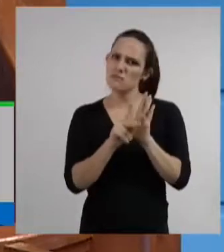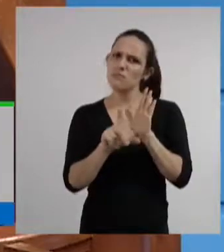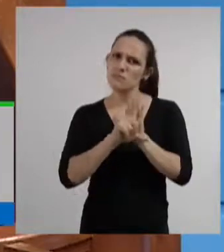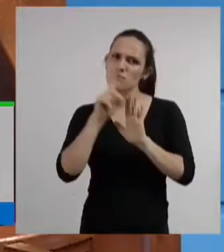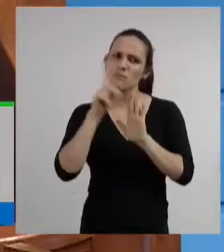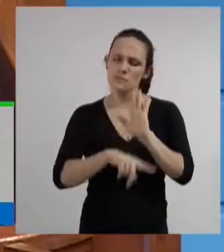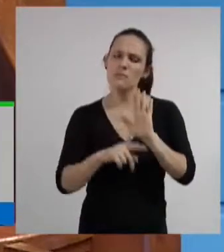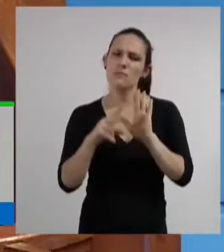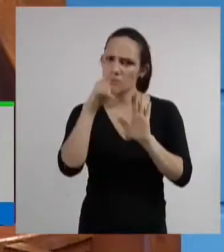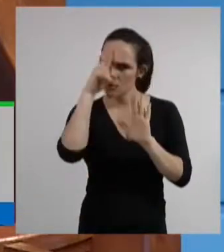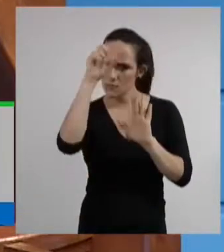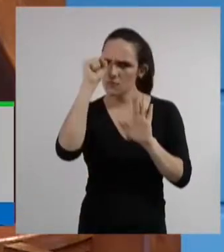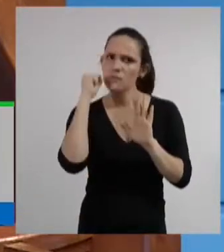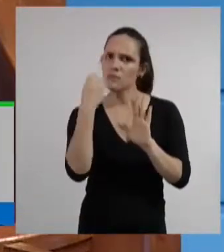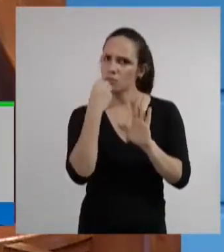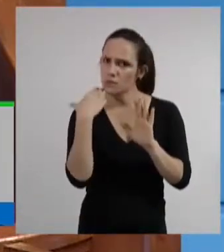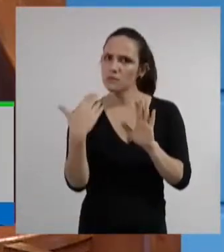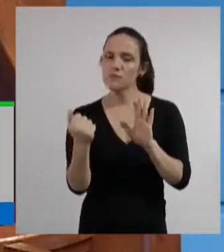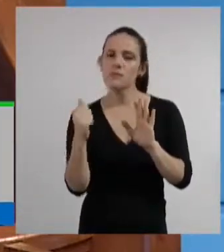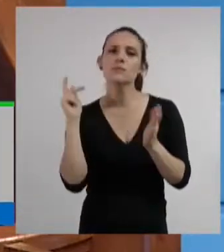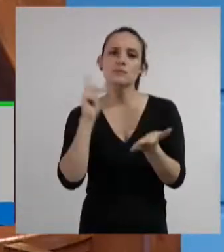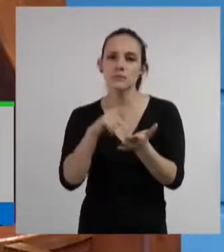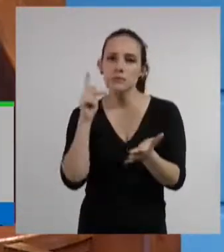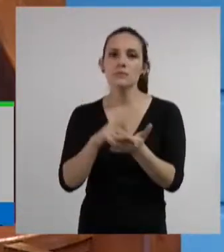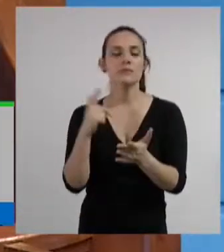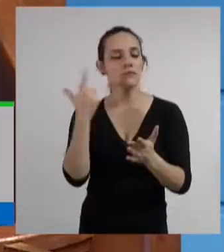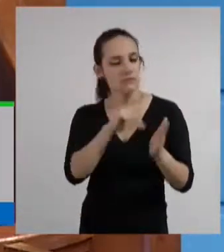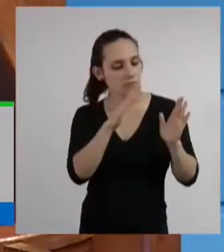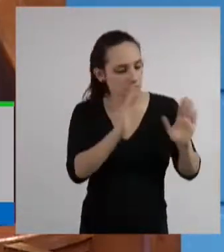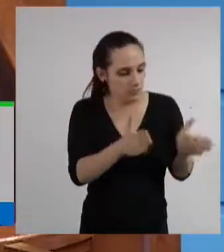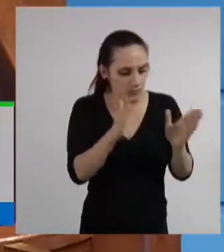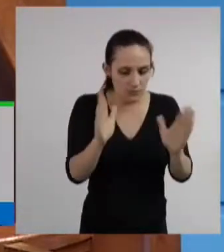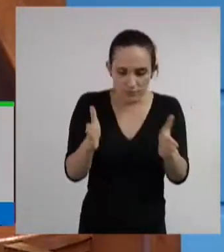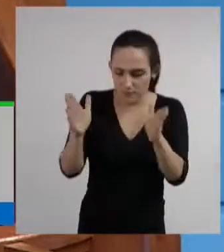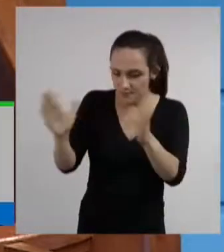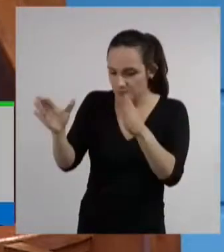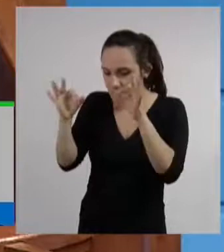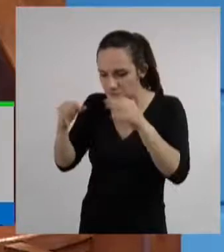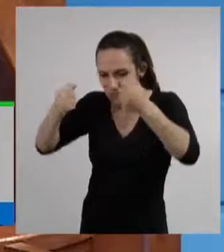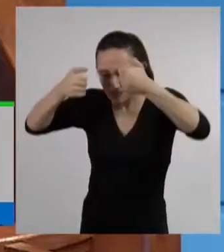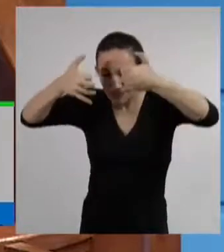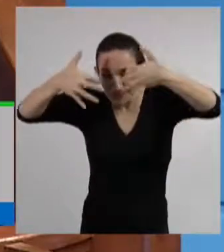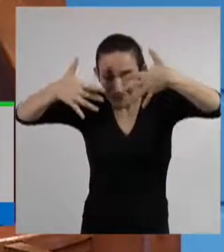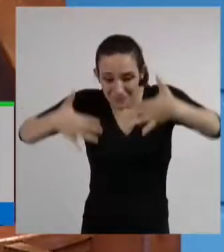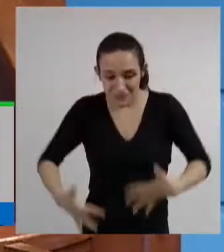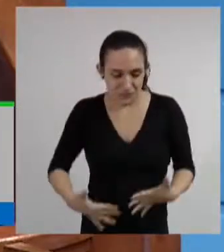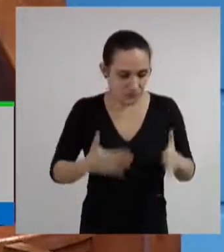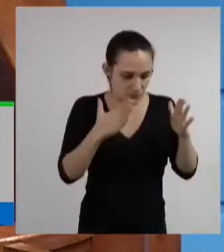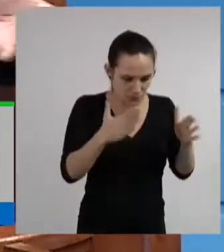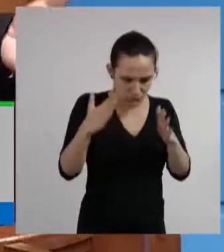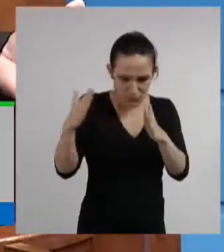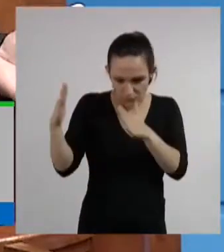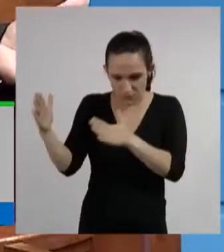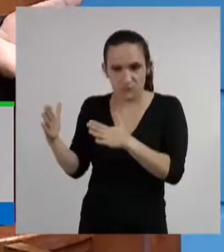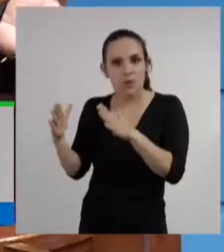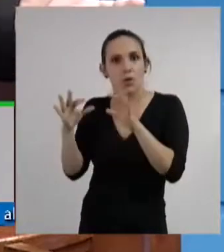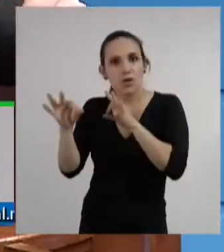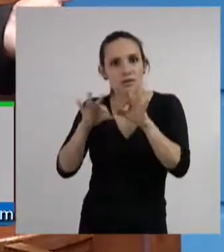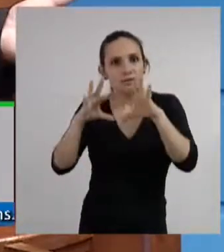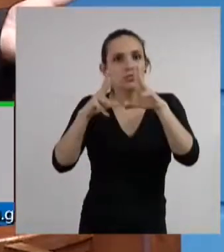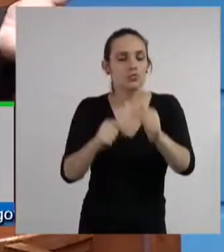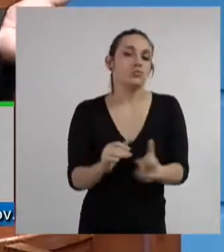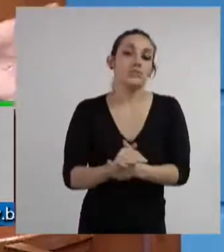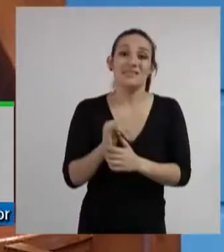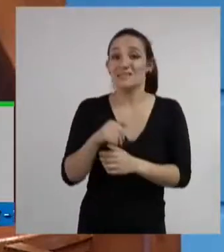consistentes, projetos que tenham inclusive, etapas para ser elaboradas, e, se não tiver